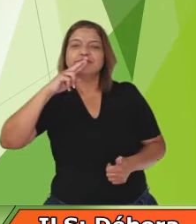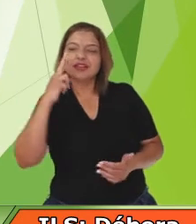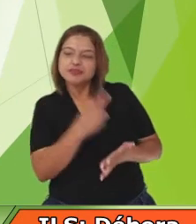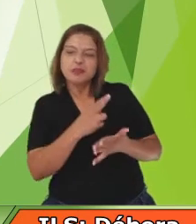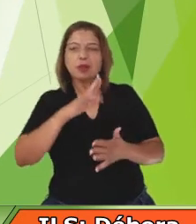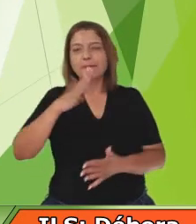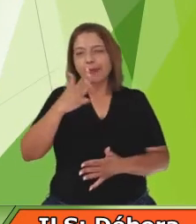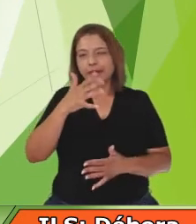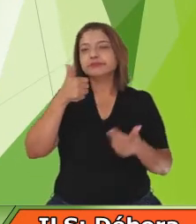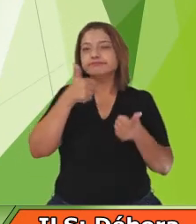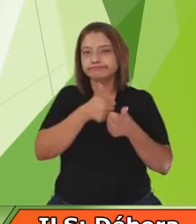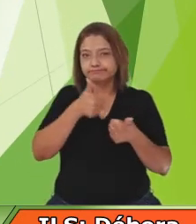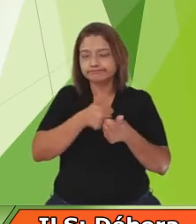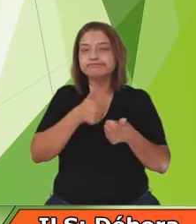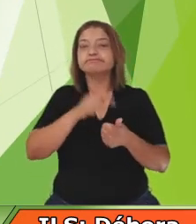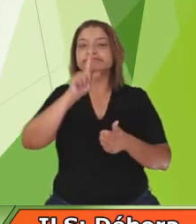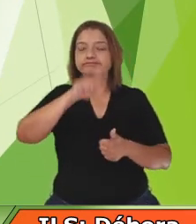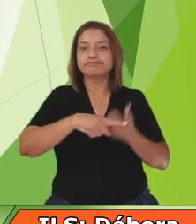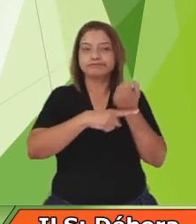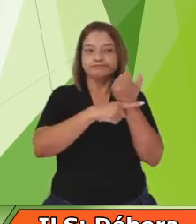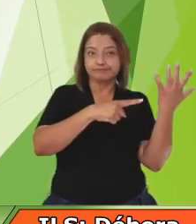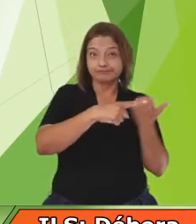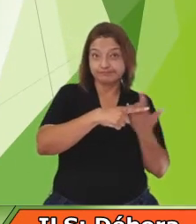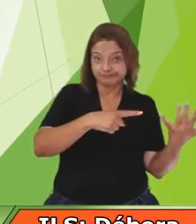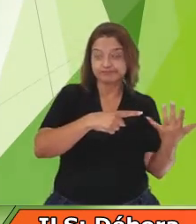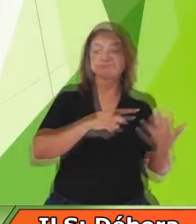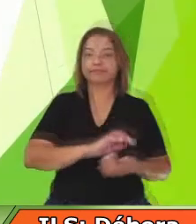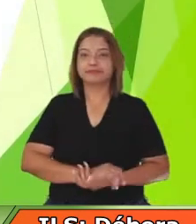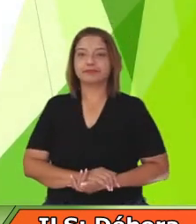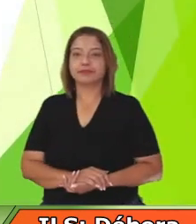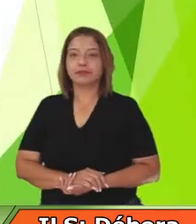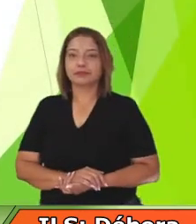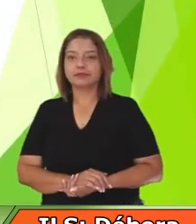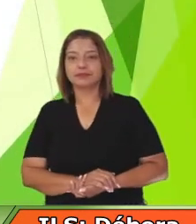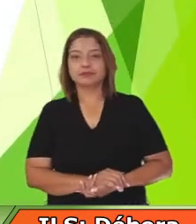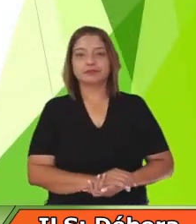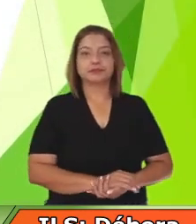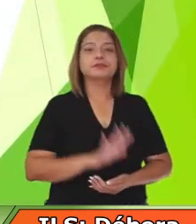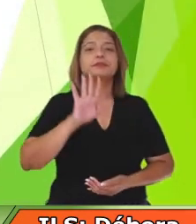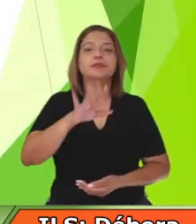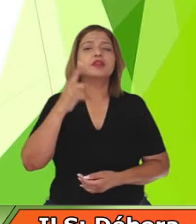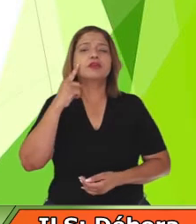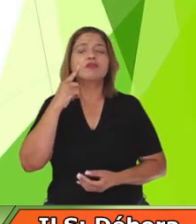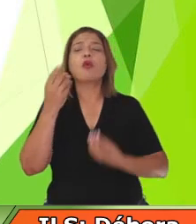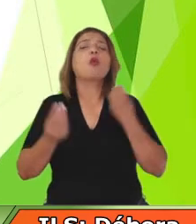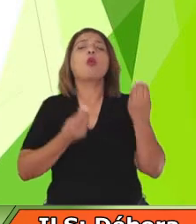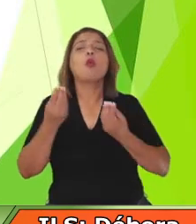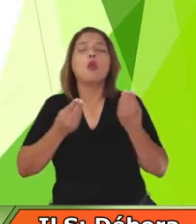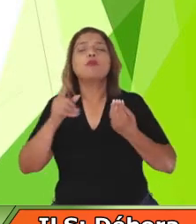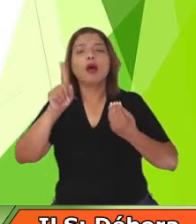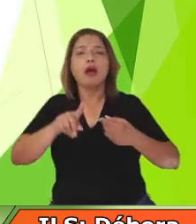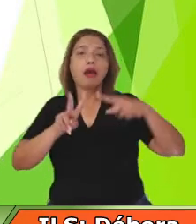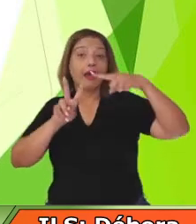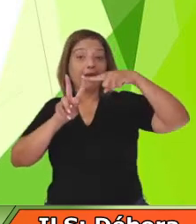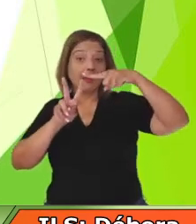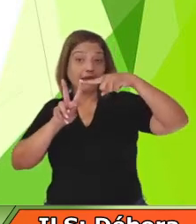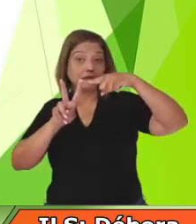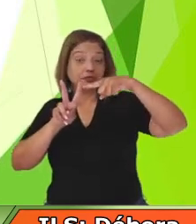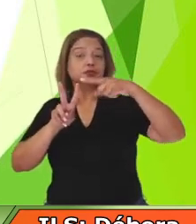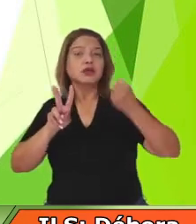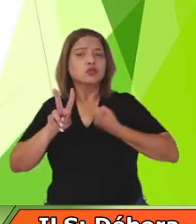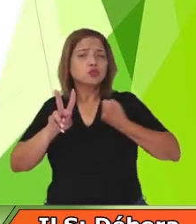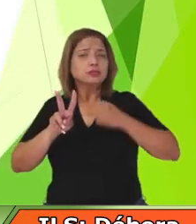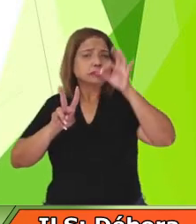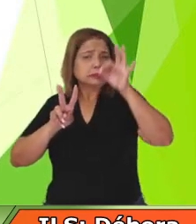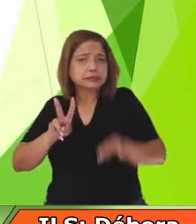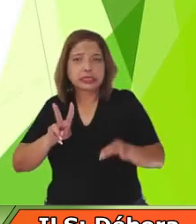radicais. Então, vamos começar. Calculando raízes não exatas. Para isso, nós